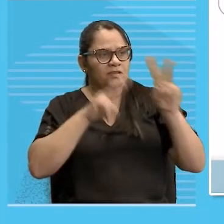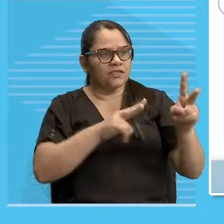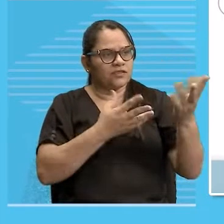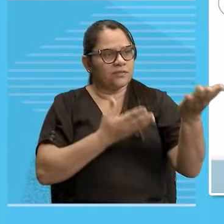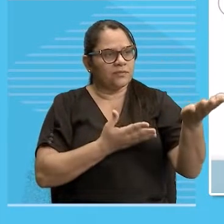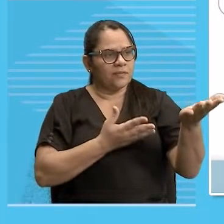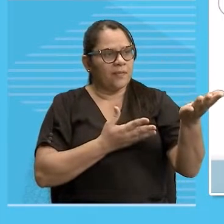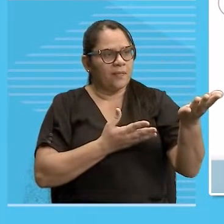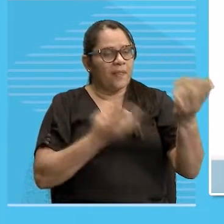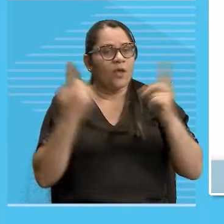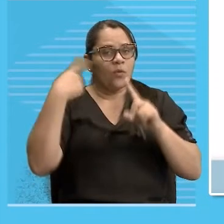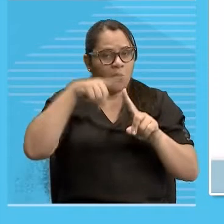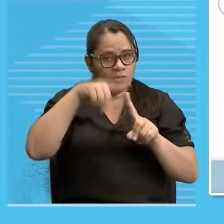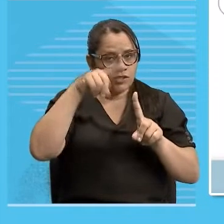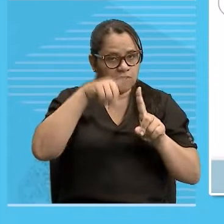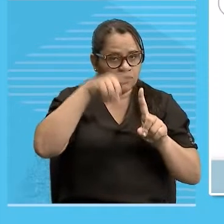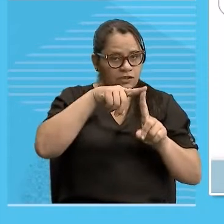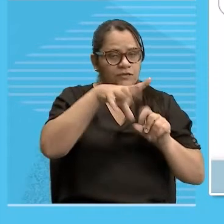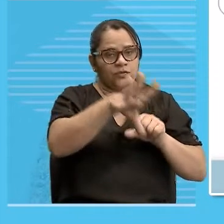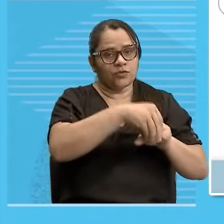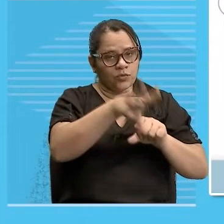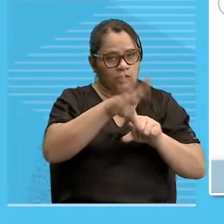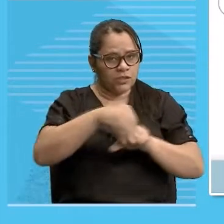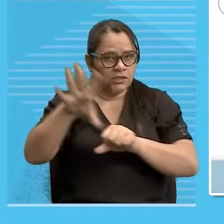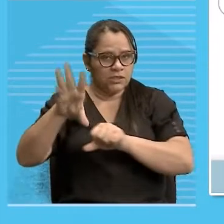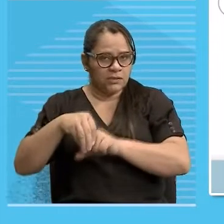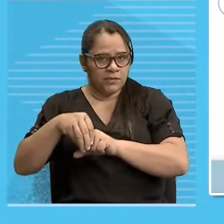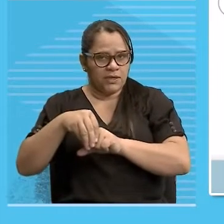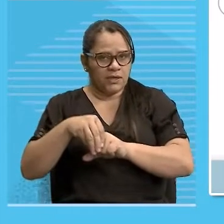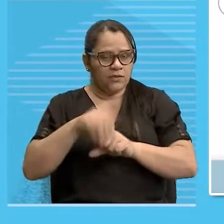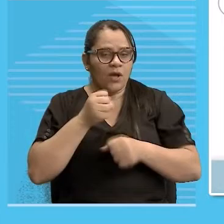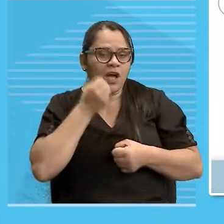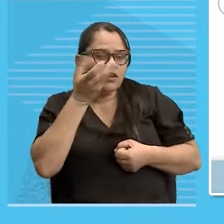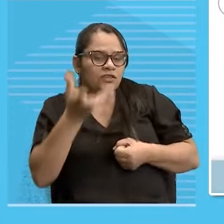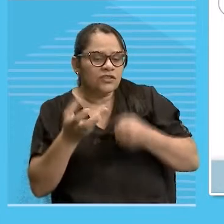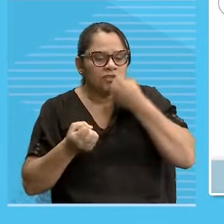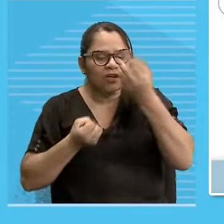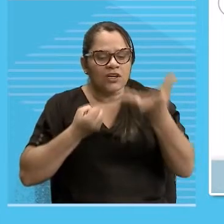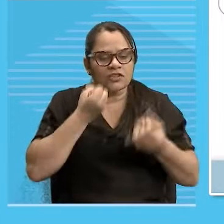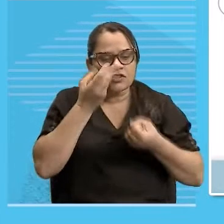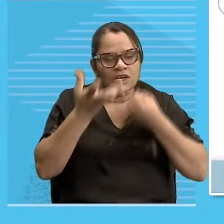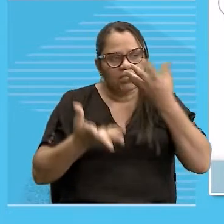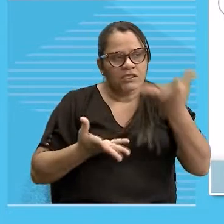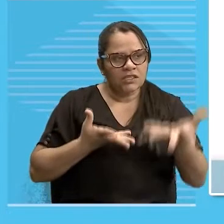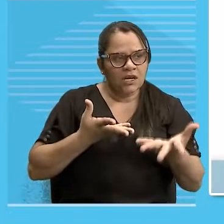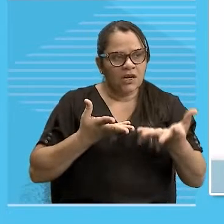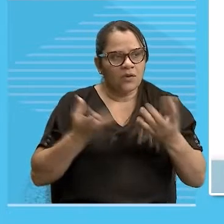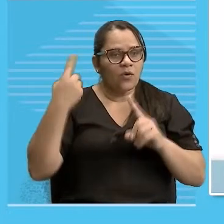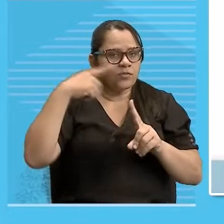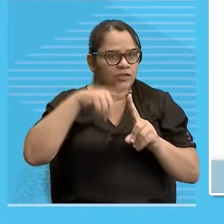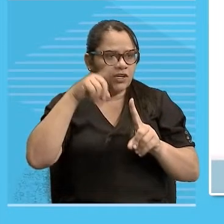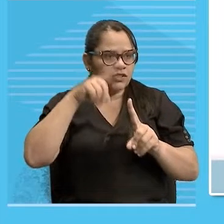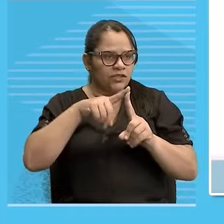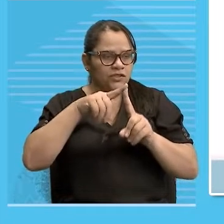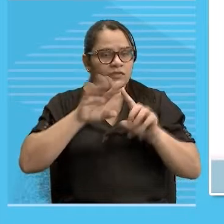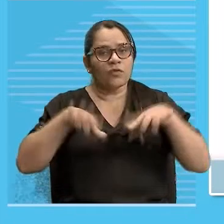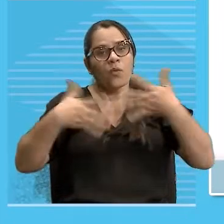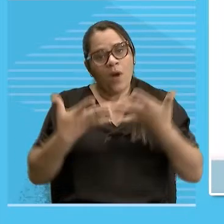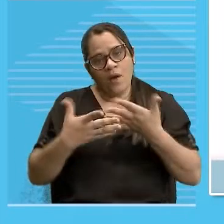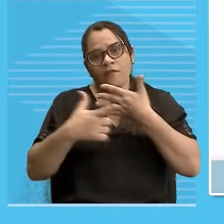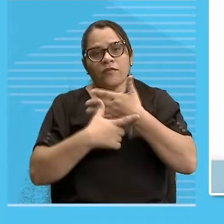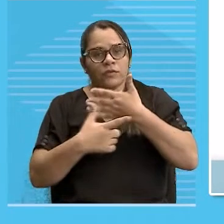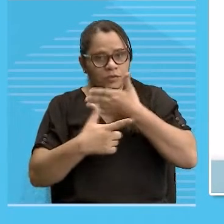aí, nosso objeto do conhecimento, a interjeição, conceitinho de interjeição, qual é o